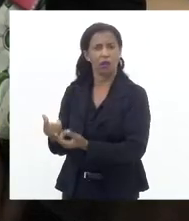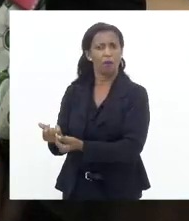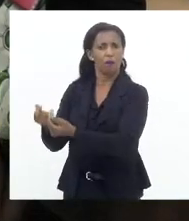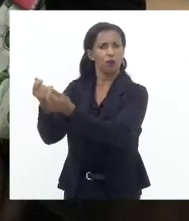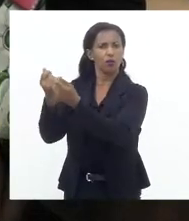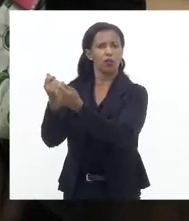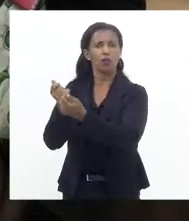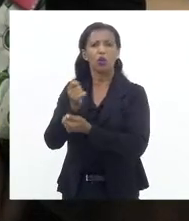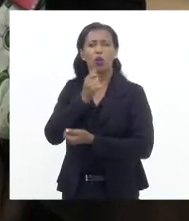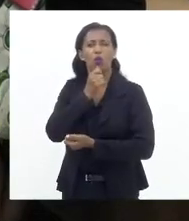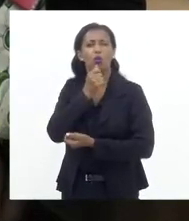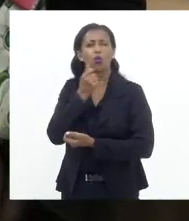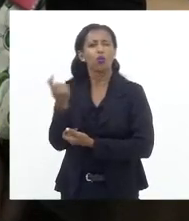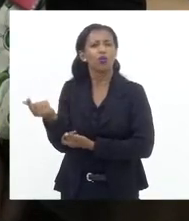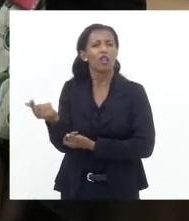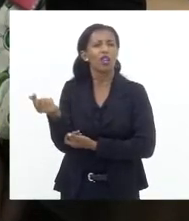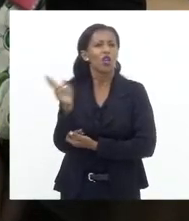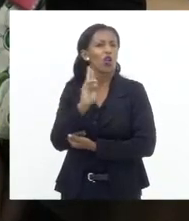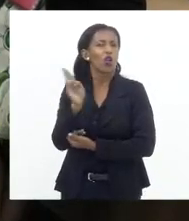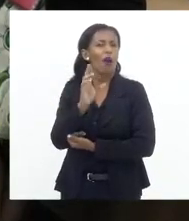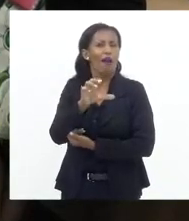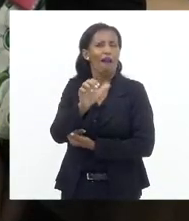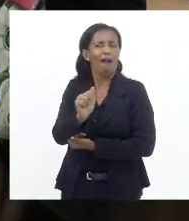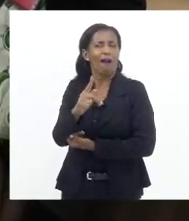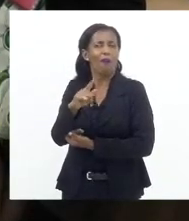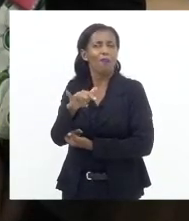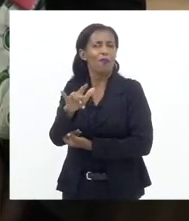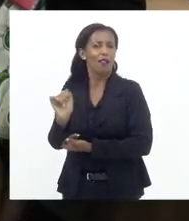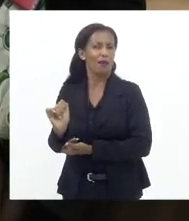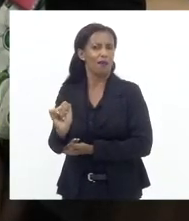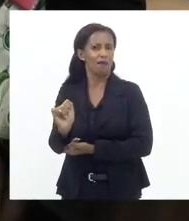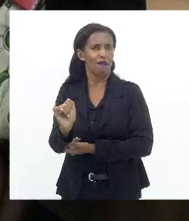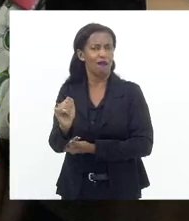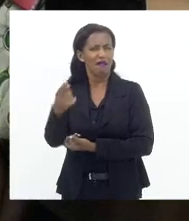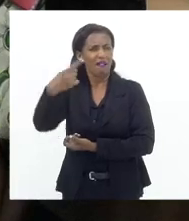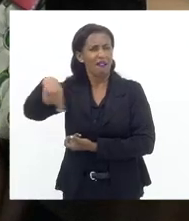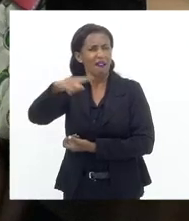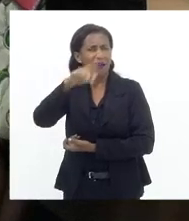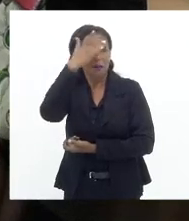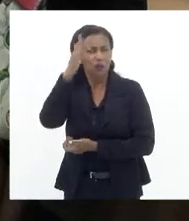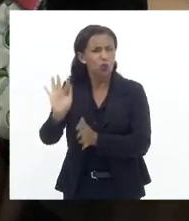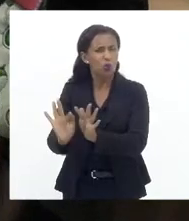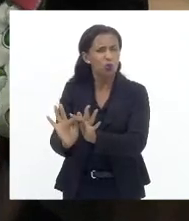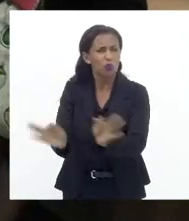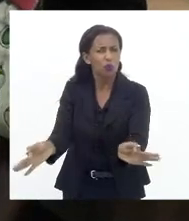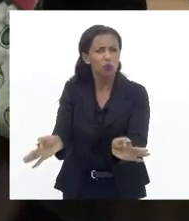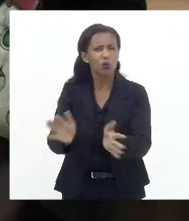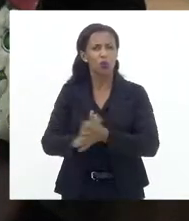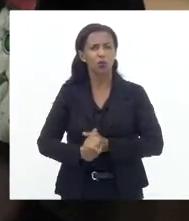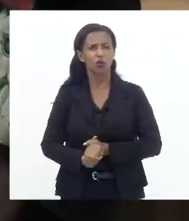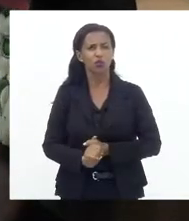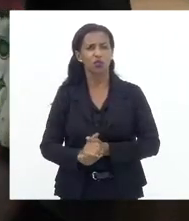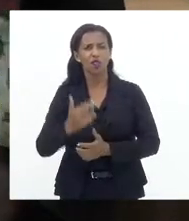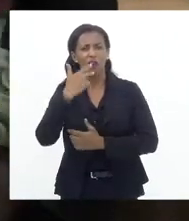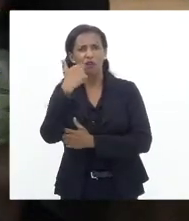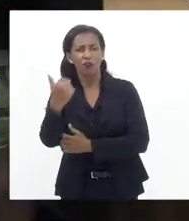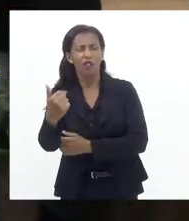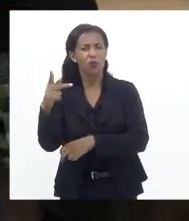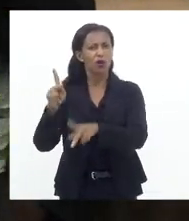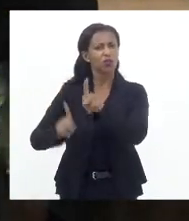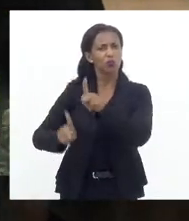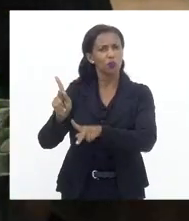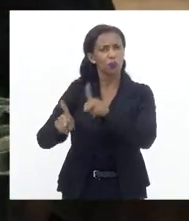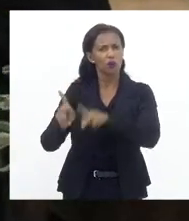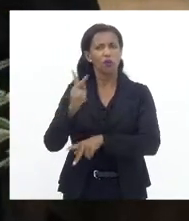não tem o nome de capilar eu digo sim aquele que nos ouvir aquela pessoa humilde que fala linguagem do